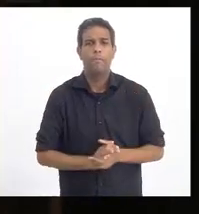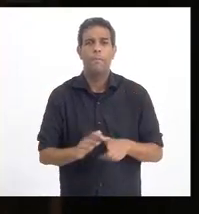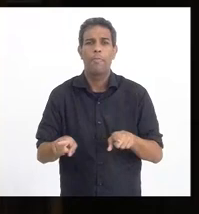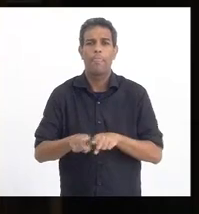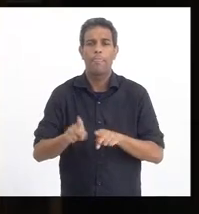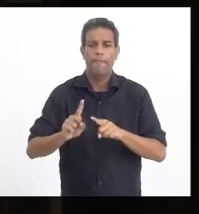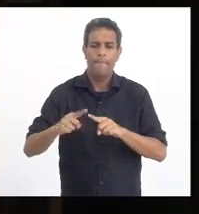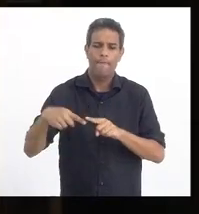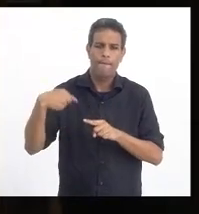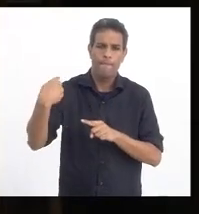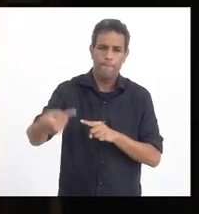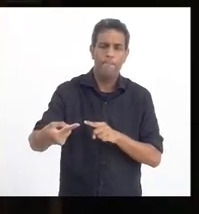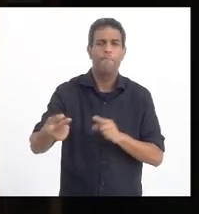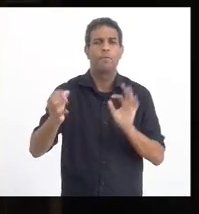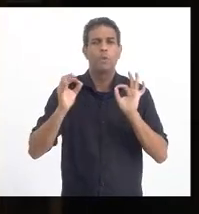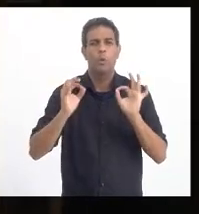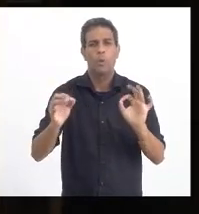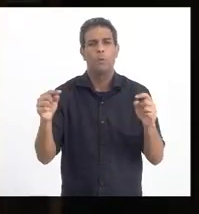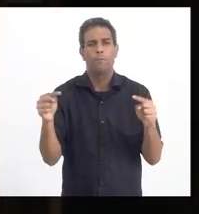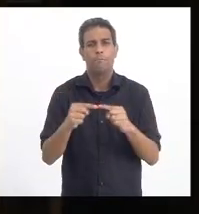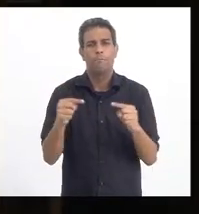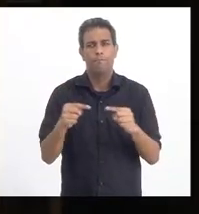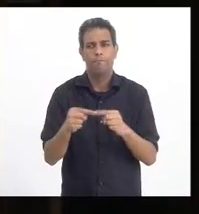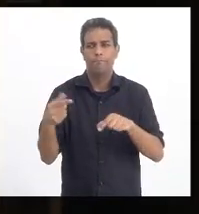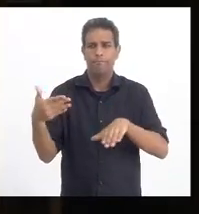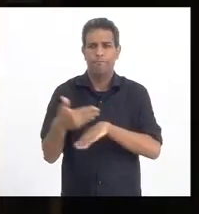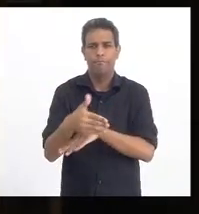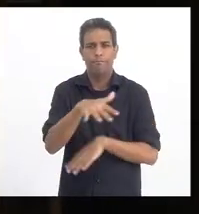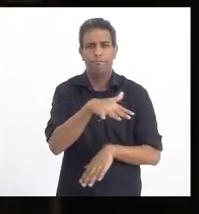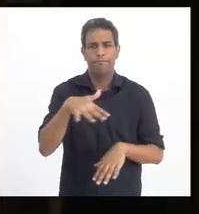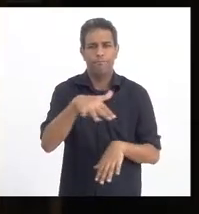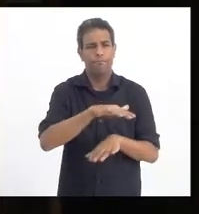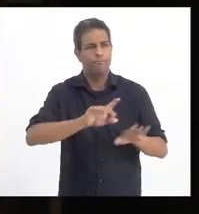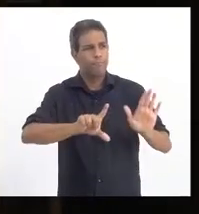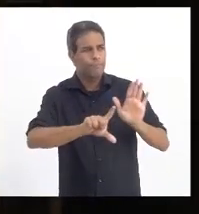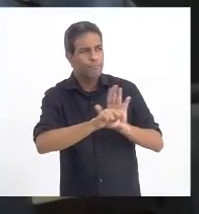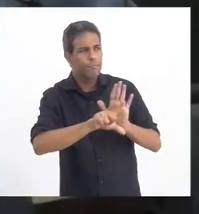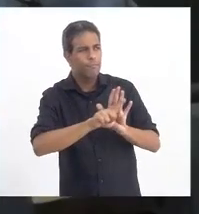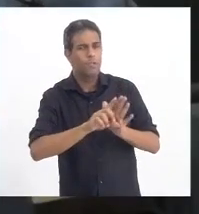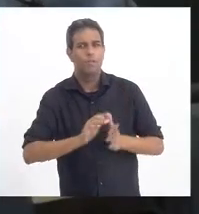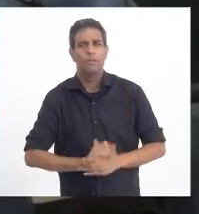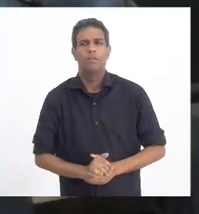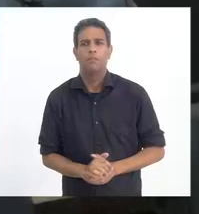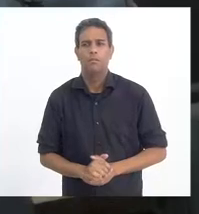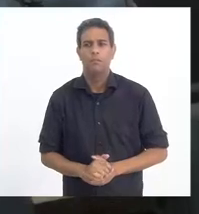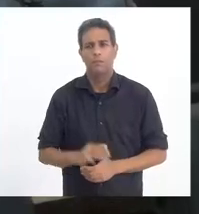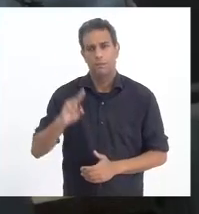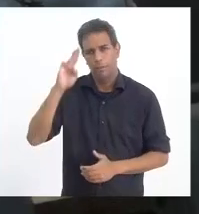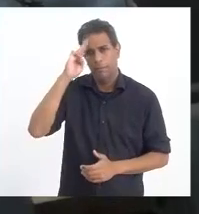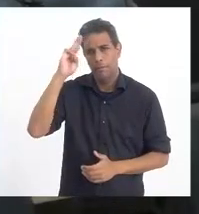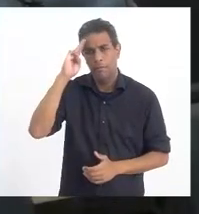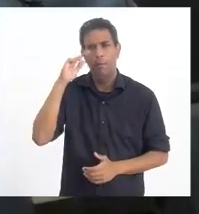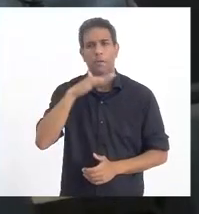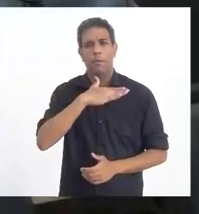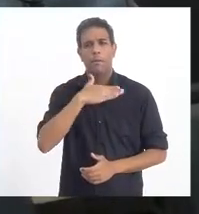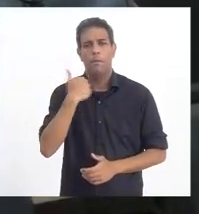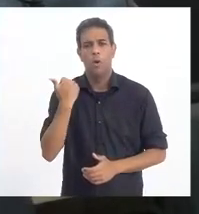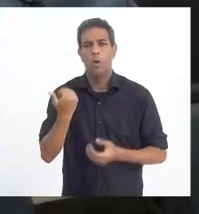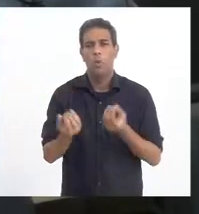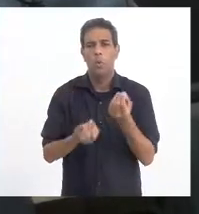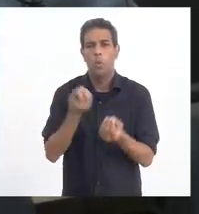tem as próximas pensionistas que são as pensionistas a partir da entrada em vigor desta lei Então os militares que falecerem ativos e inativos